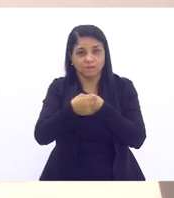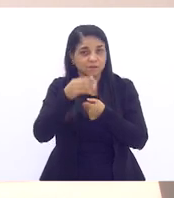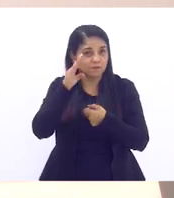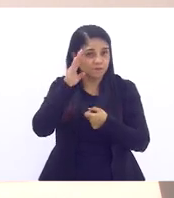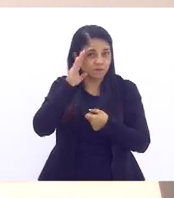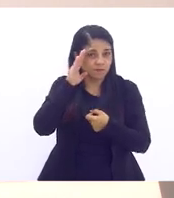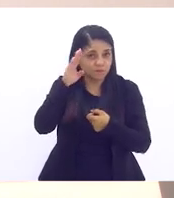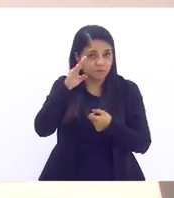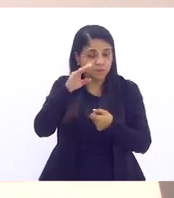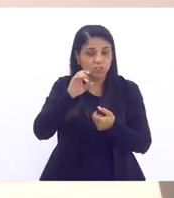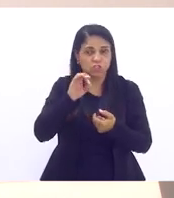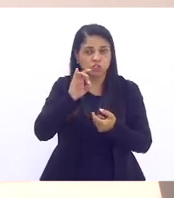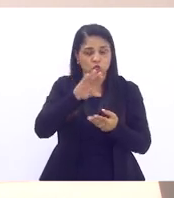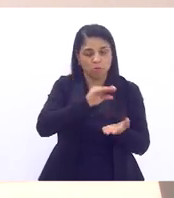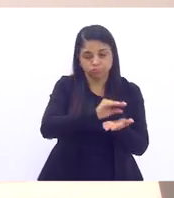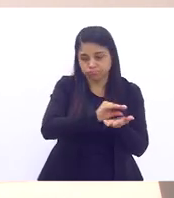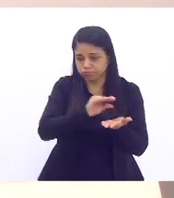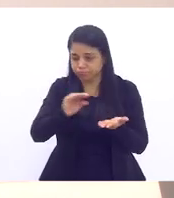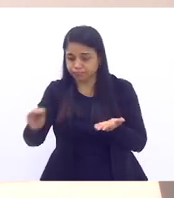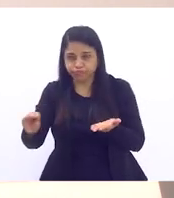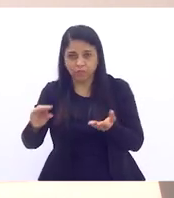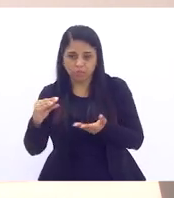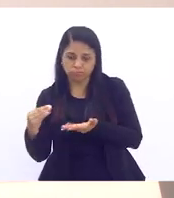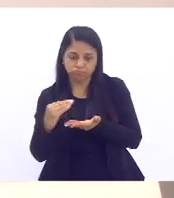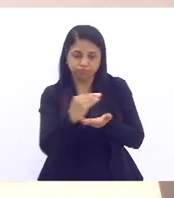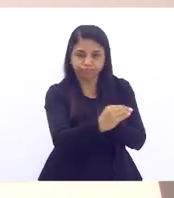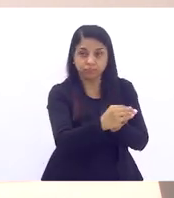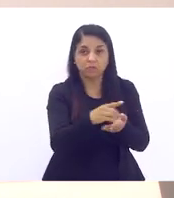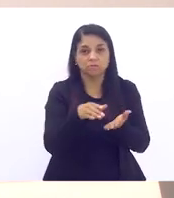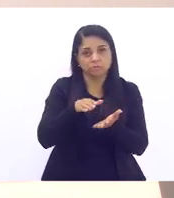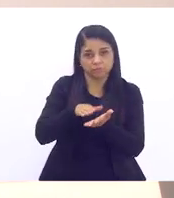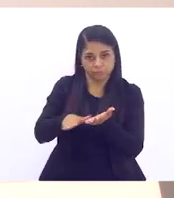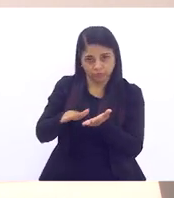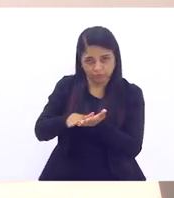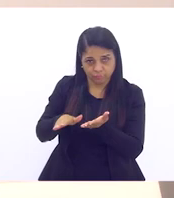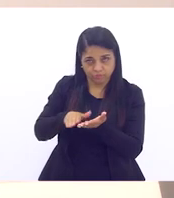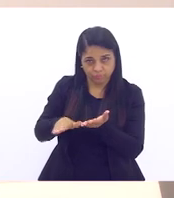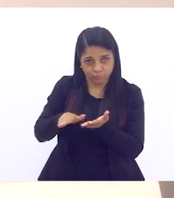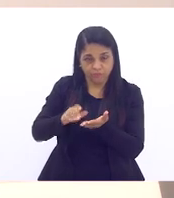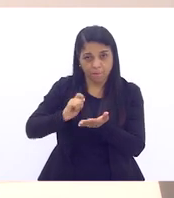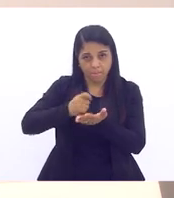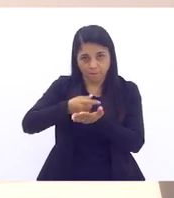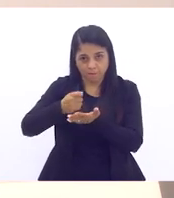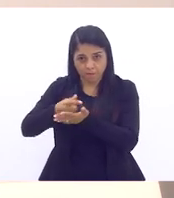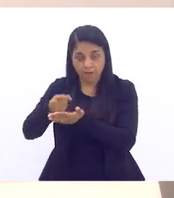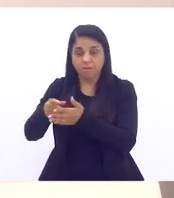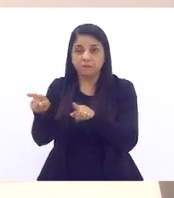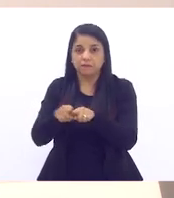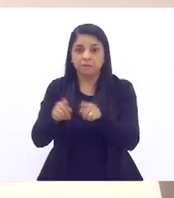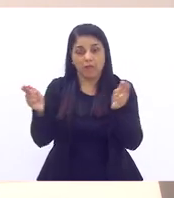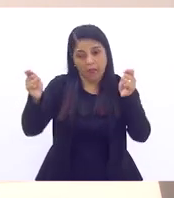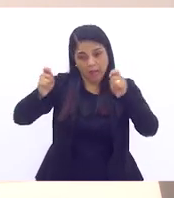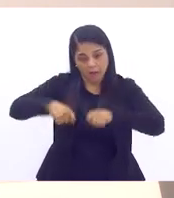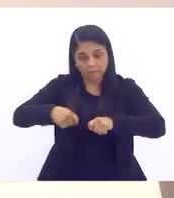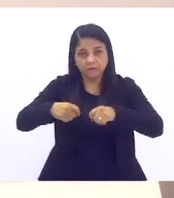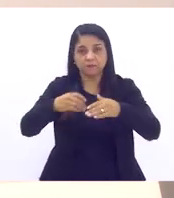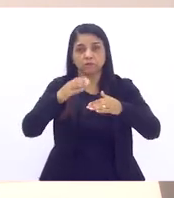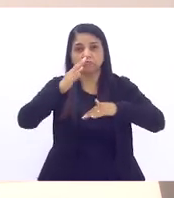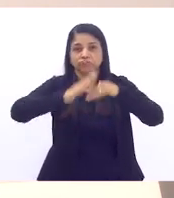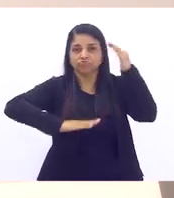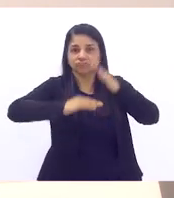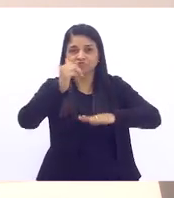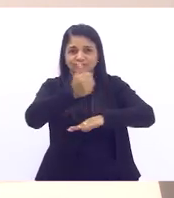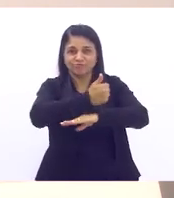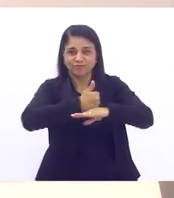não somente a transferência de recurso para o custeio mas também a capacitação dos profissionais municipais para o atendimento